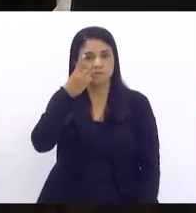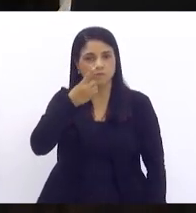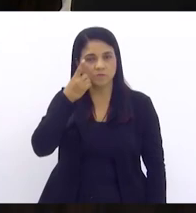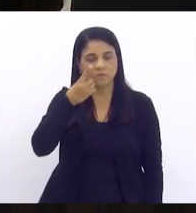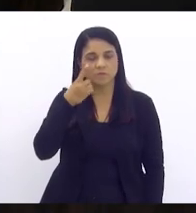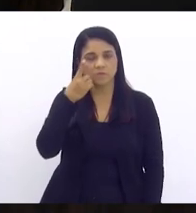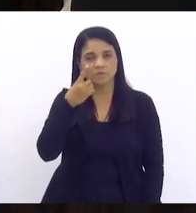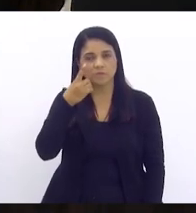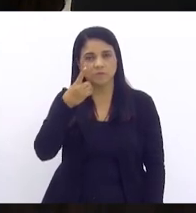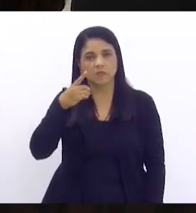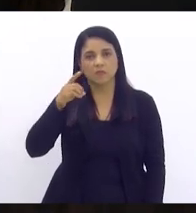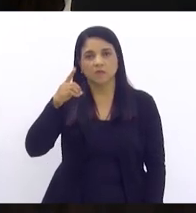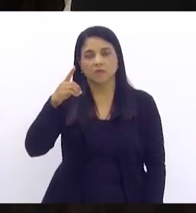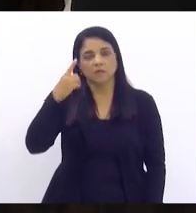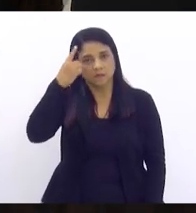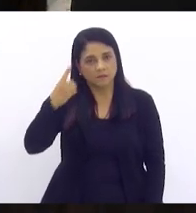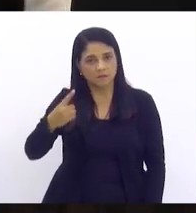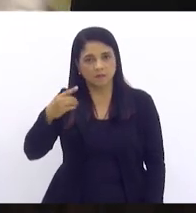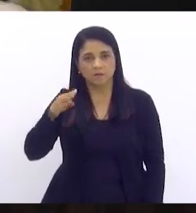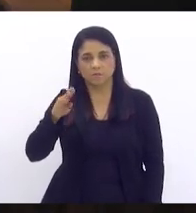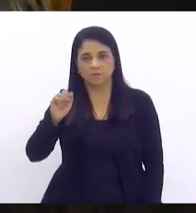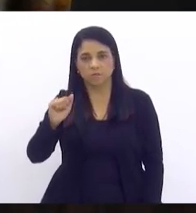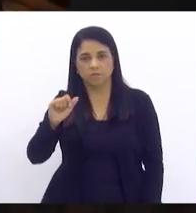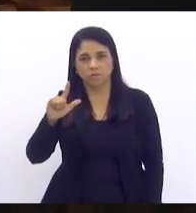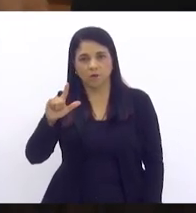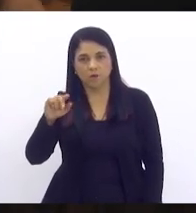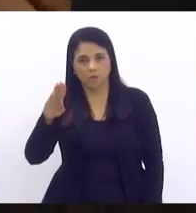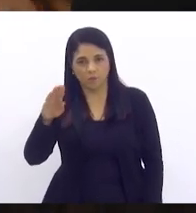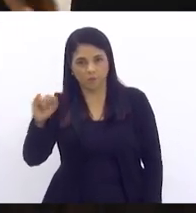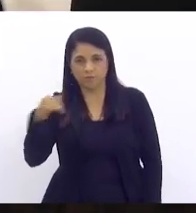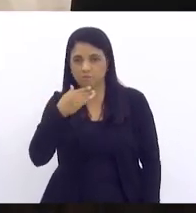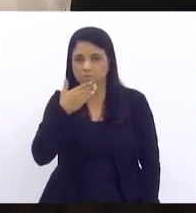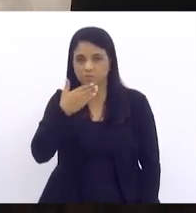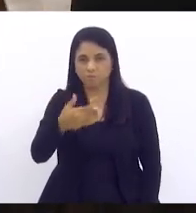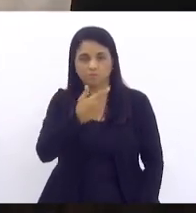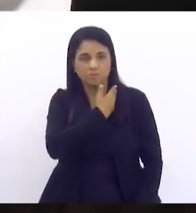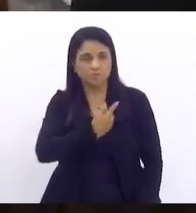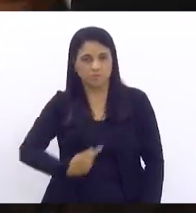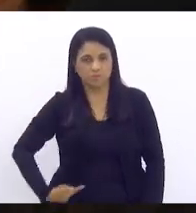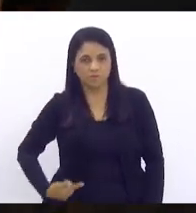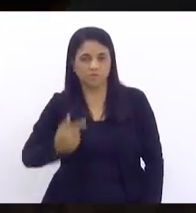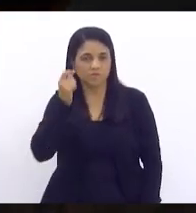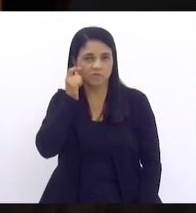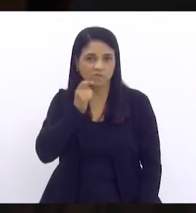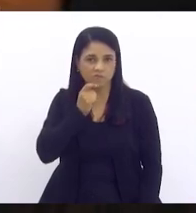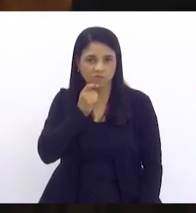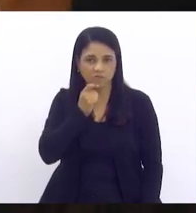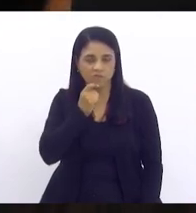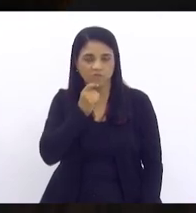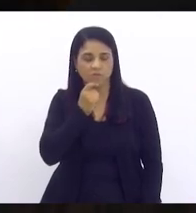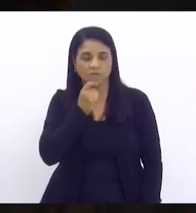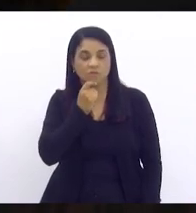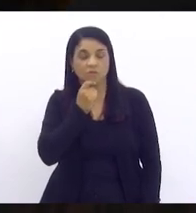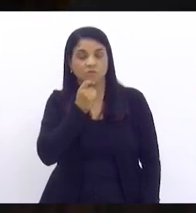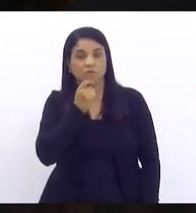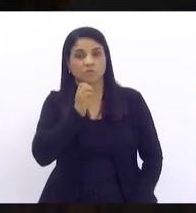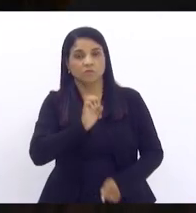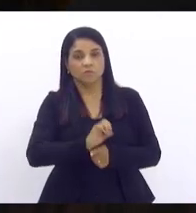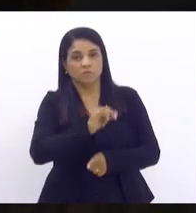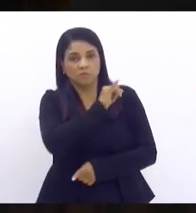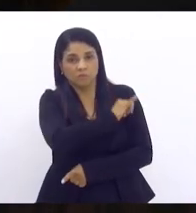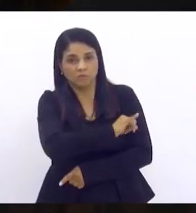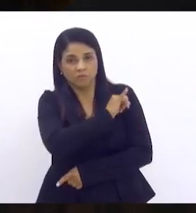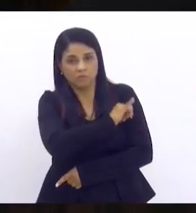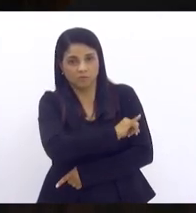da deputada Dani Balbi, que solicita ao excelentíssimo senhor governador, governador do Estado do Rio de Janeiro, senhor